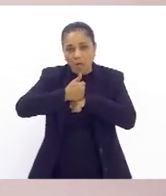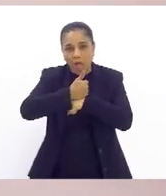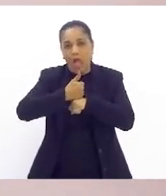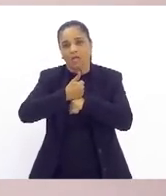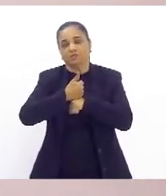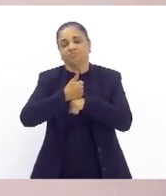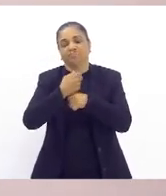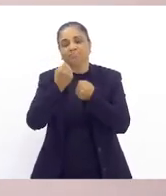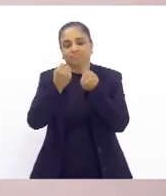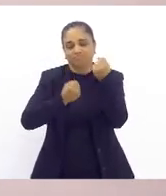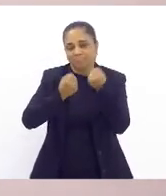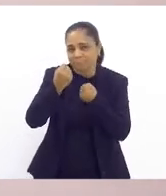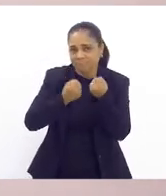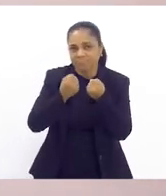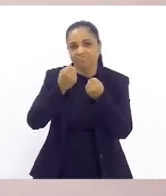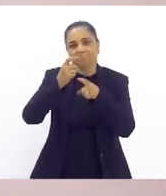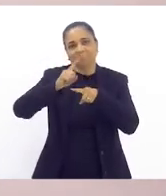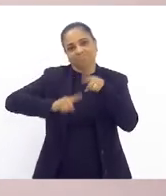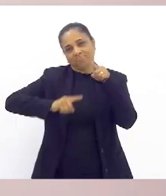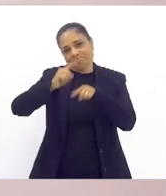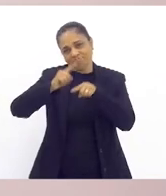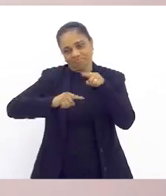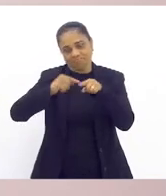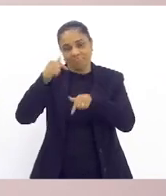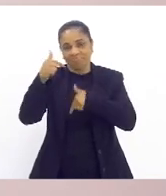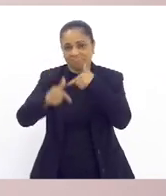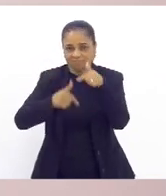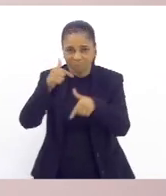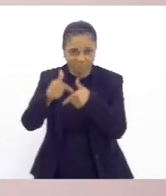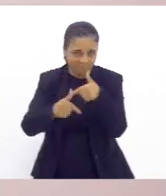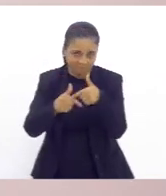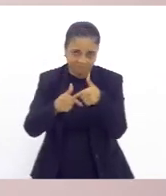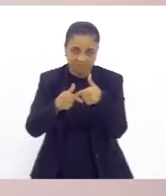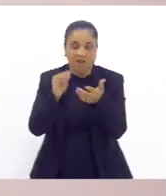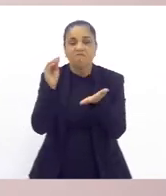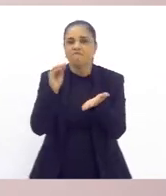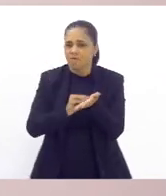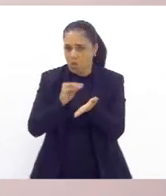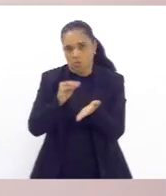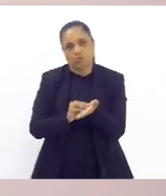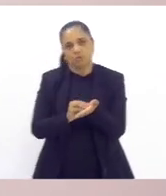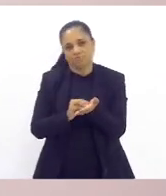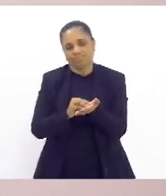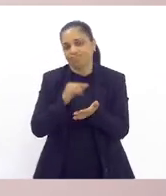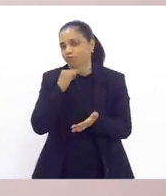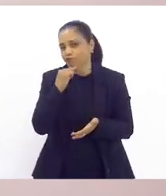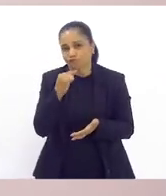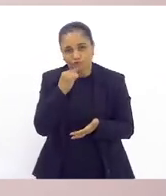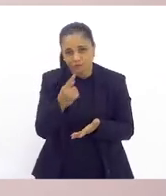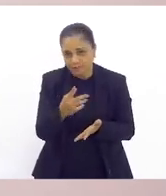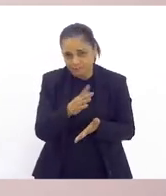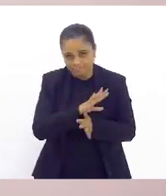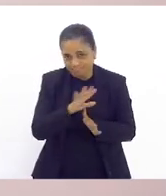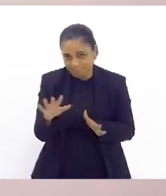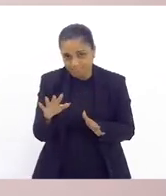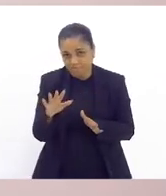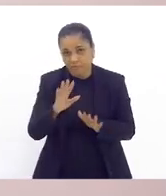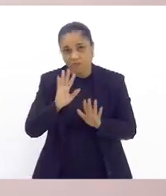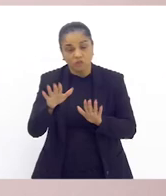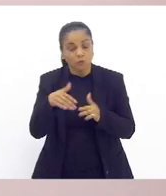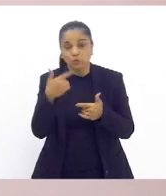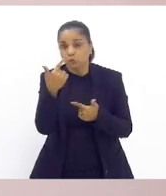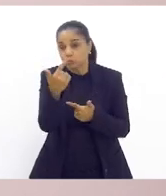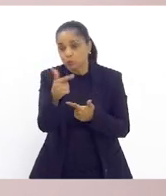Para prestação de serviço não adianta fazer o melhor atendimento se não tiver esse tipo de coisa querido nós não temos mais a superintendência